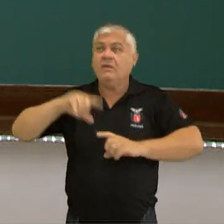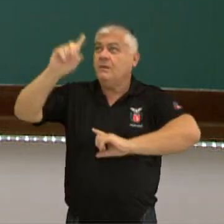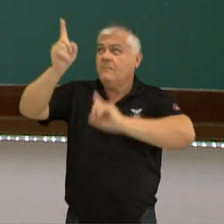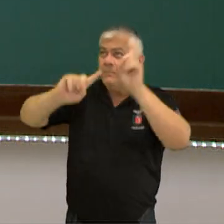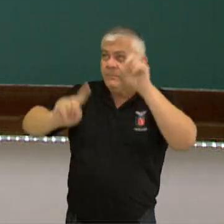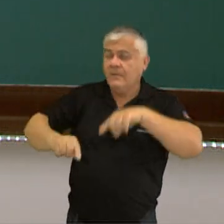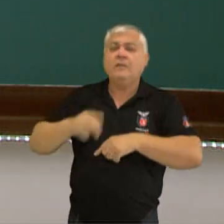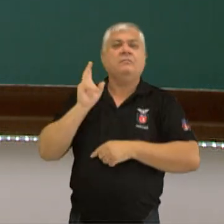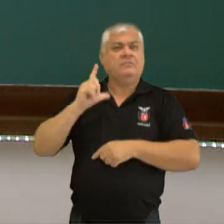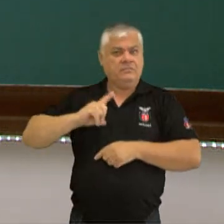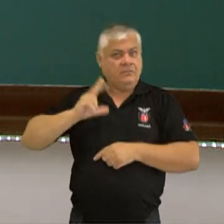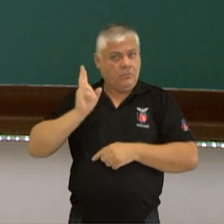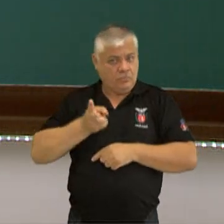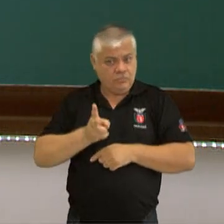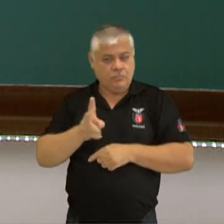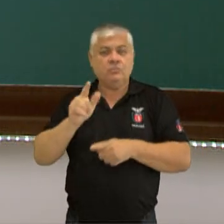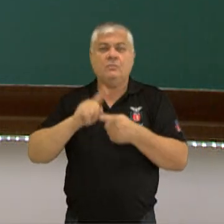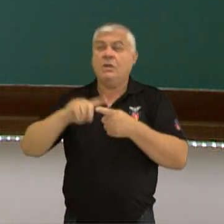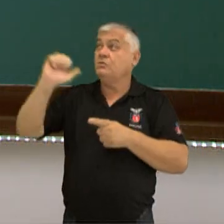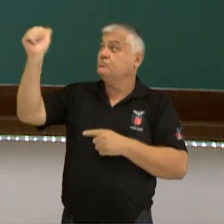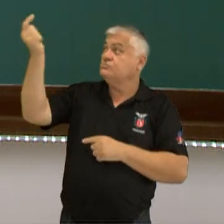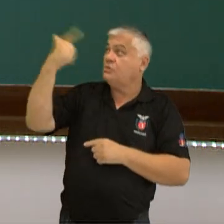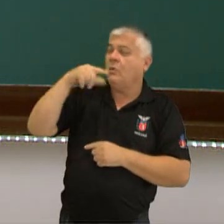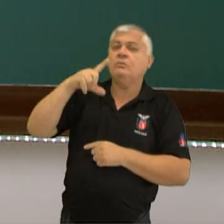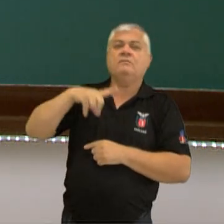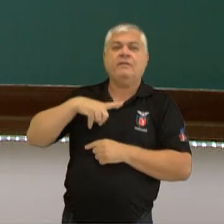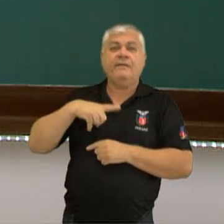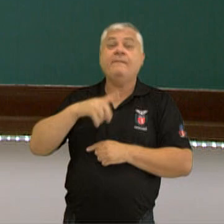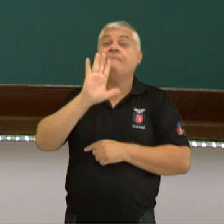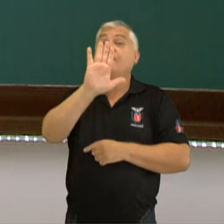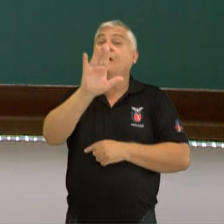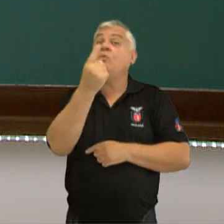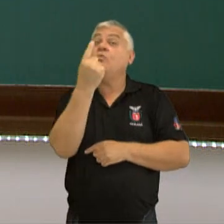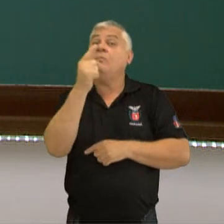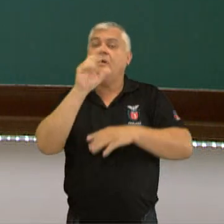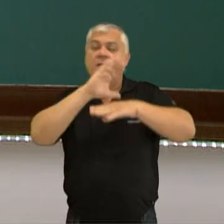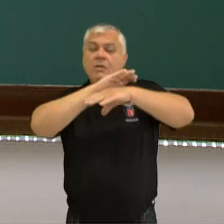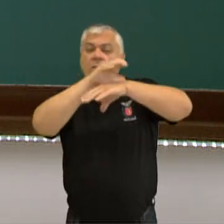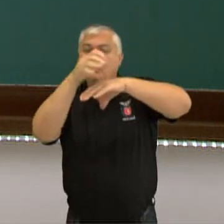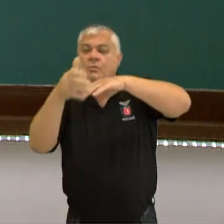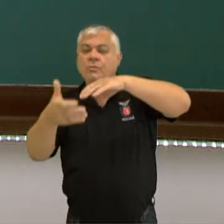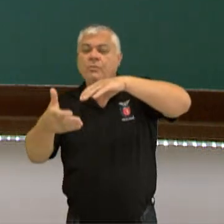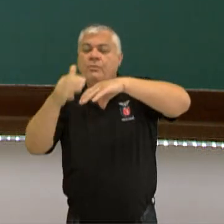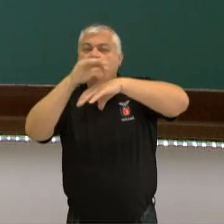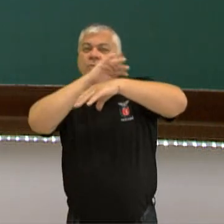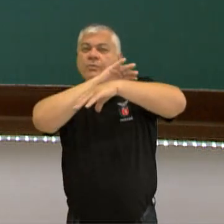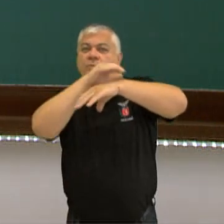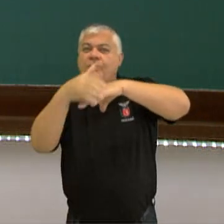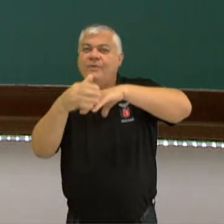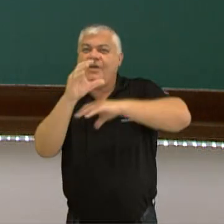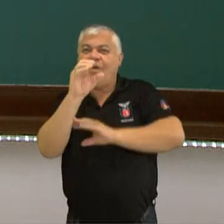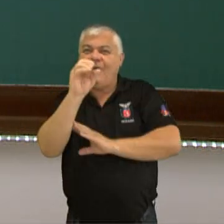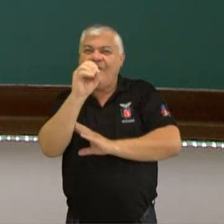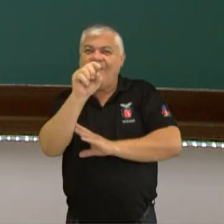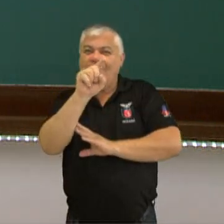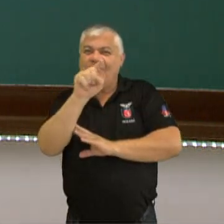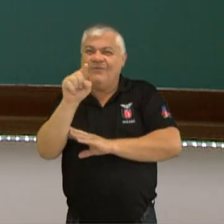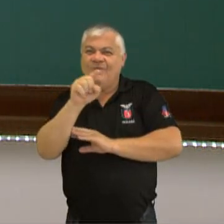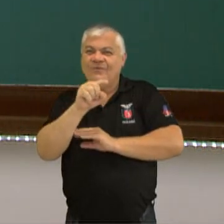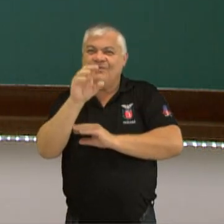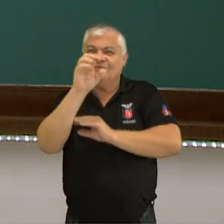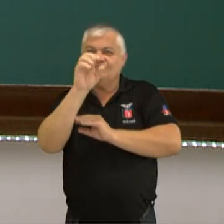né, vindo do Sol. Porém, nós temos uma camada, a camada de ozônio, que nos protege. E muito desse material, desses